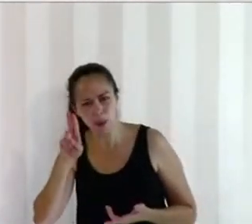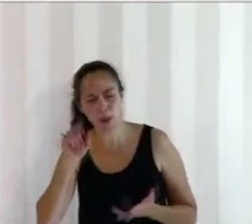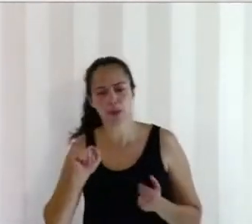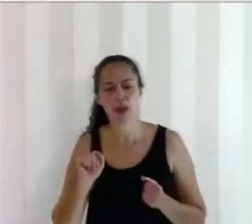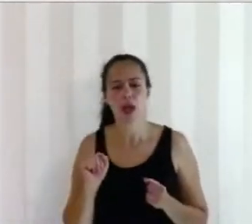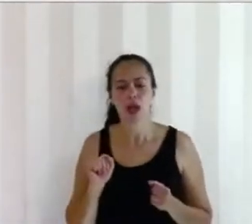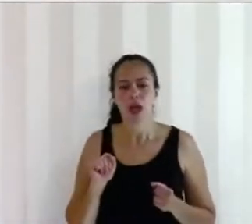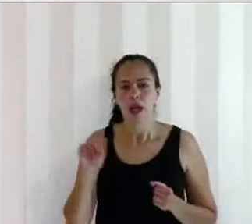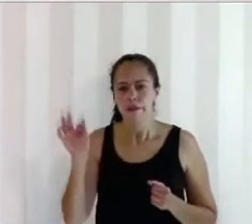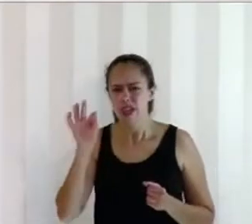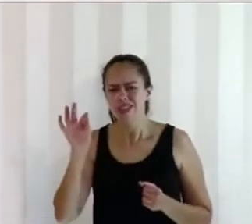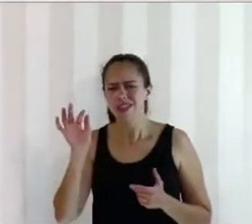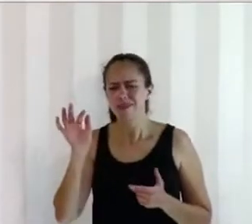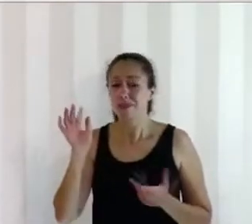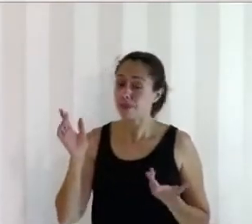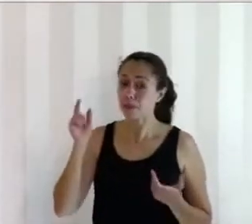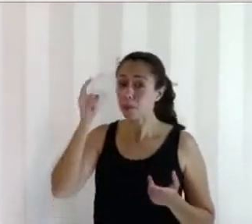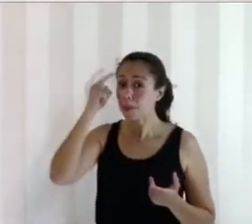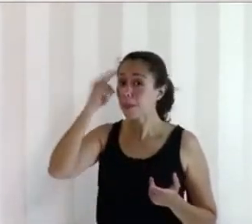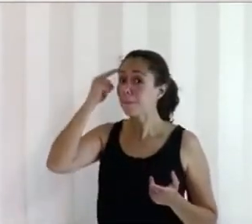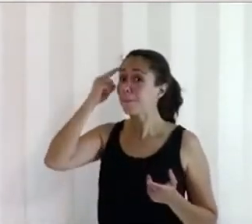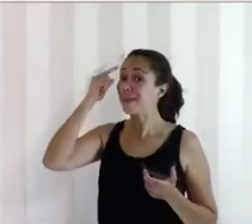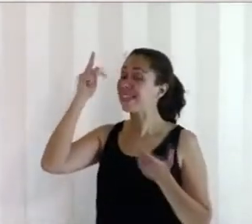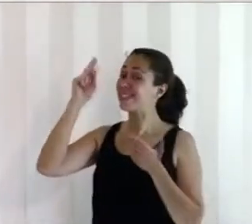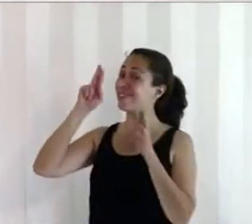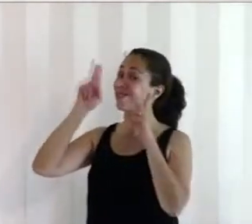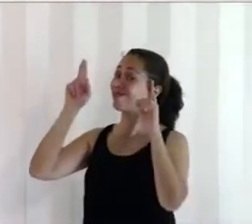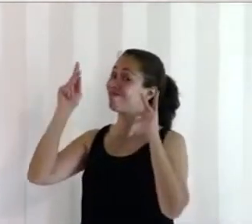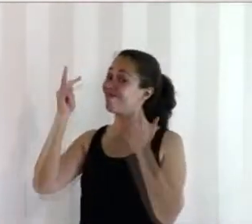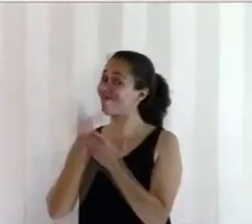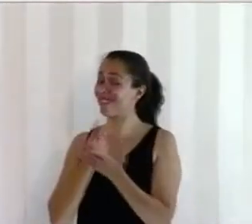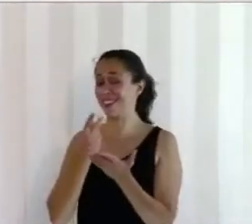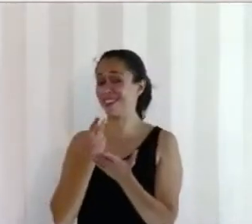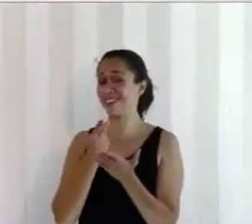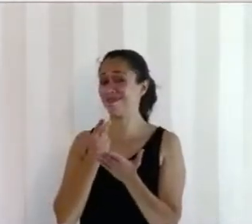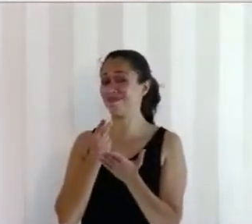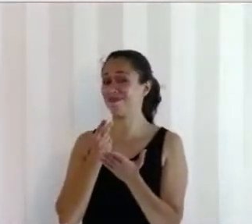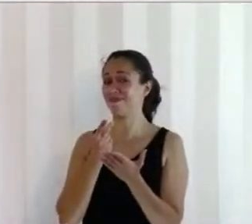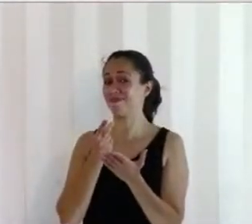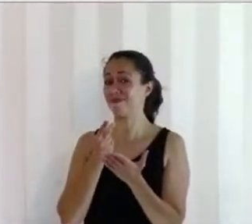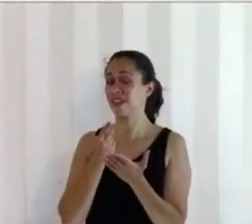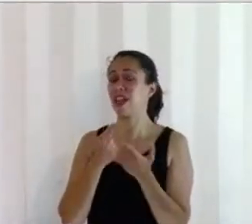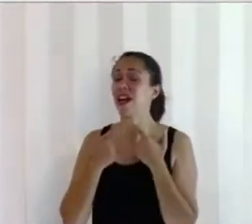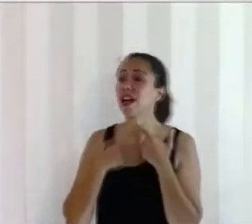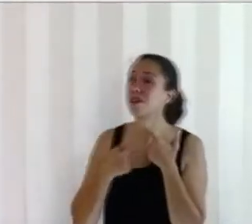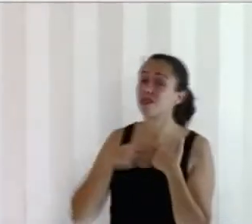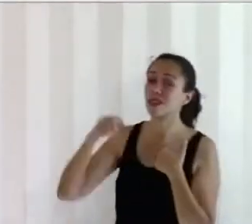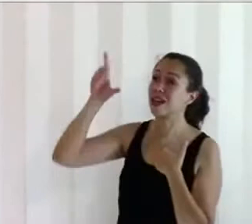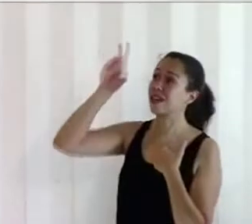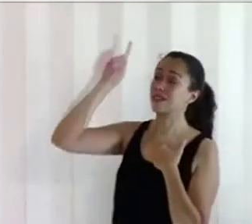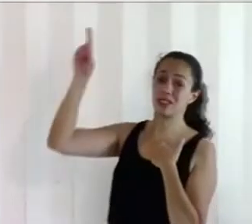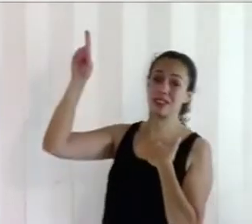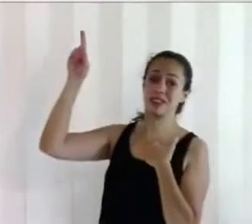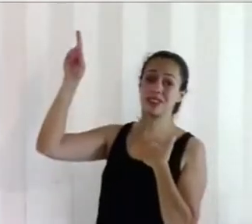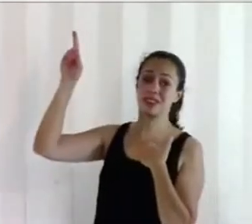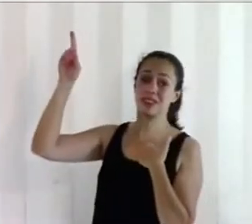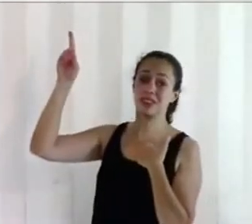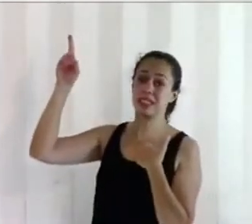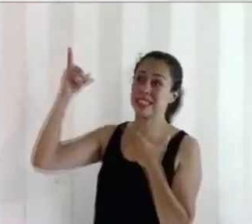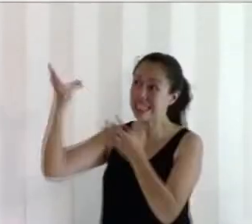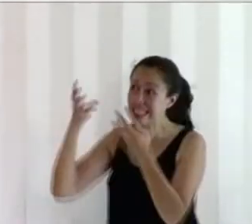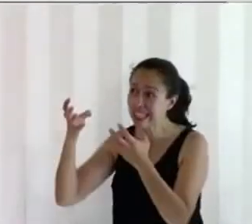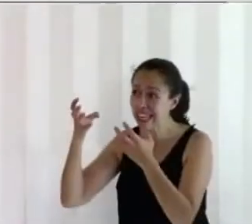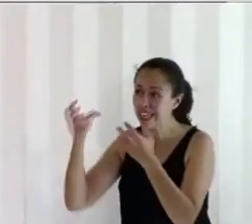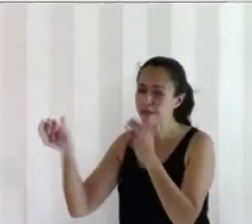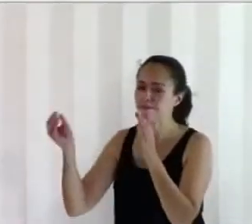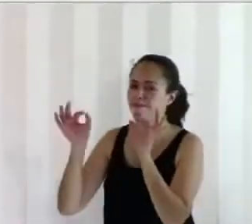E a vontade de Deus não é o conjunto de normas, a vontade de Deus são os princípios. É